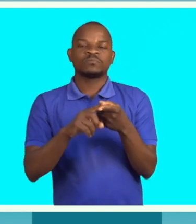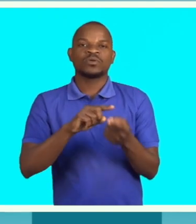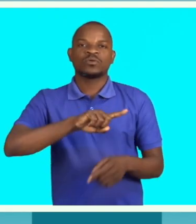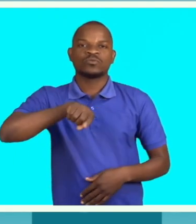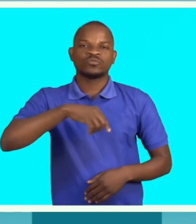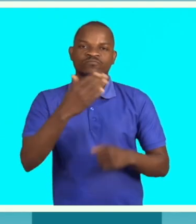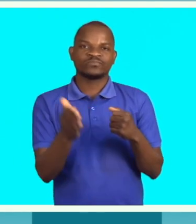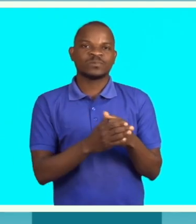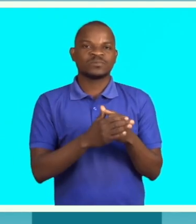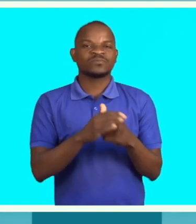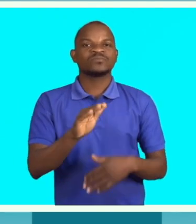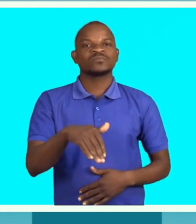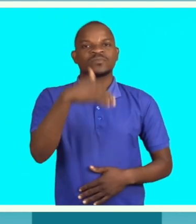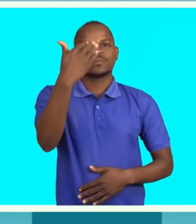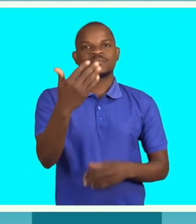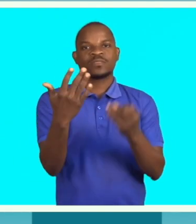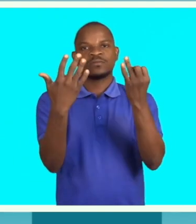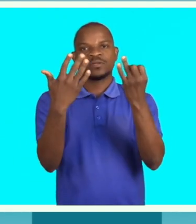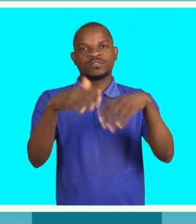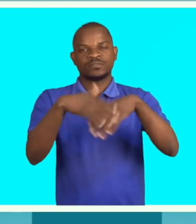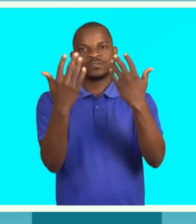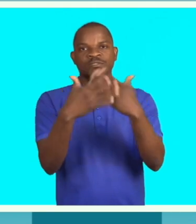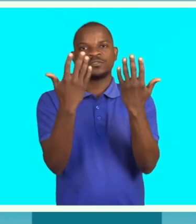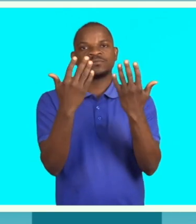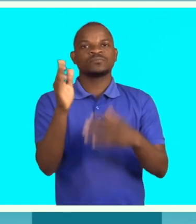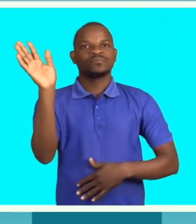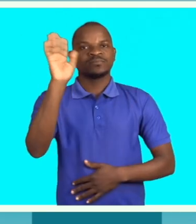daqui a sete dias. Até lá.